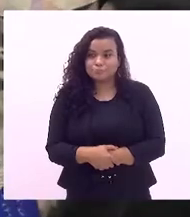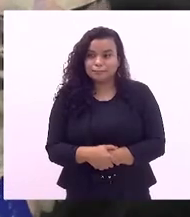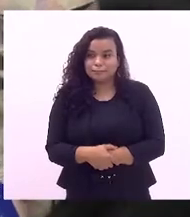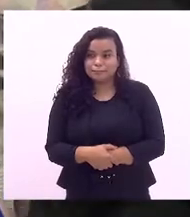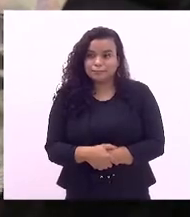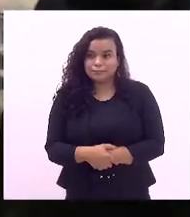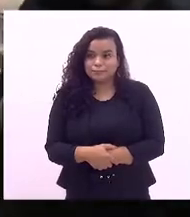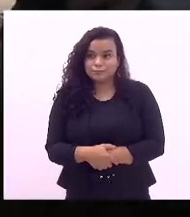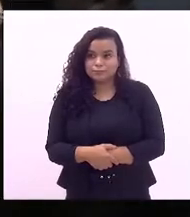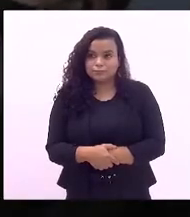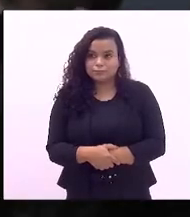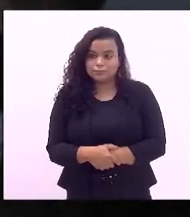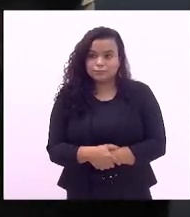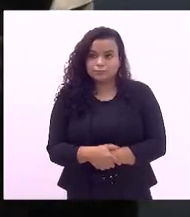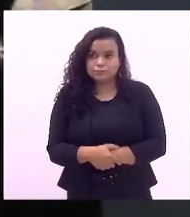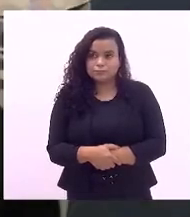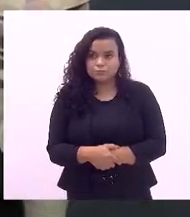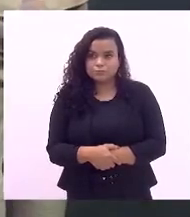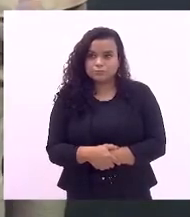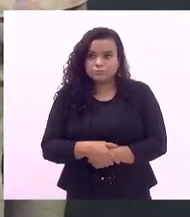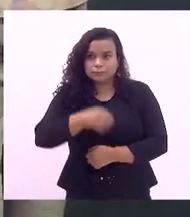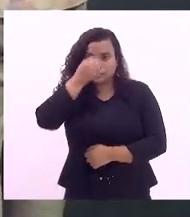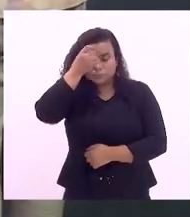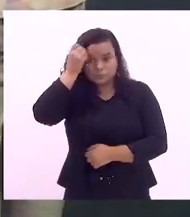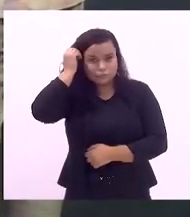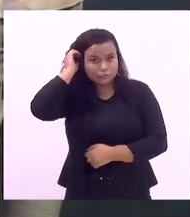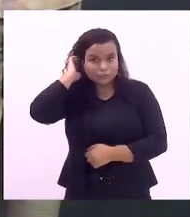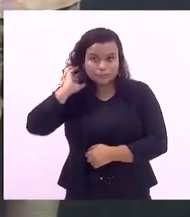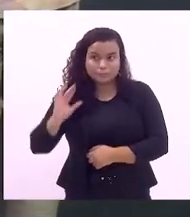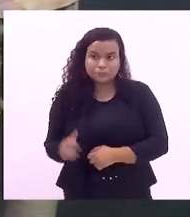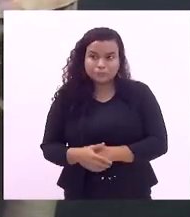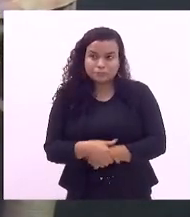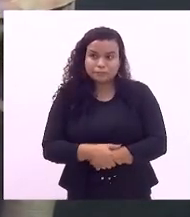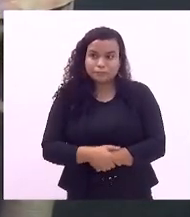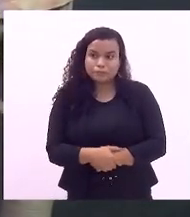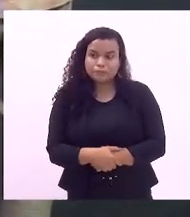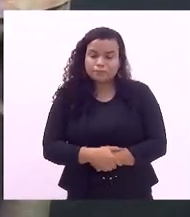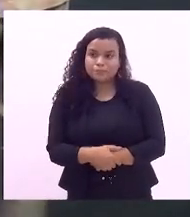E aí E aí